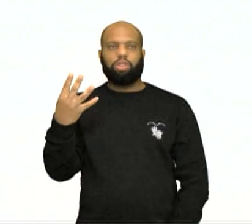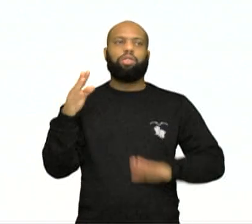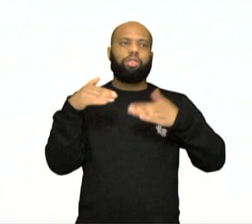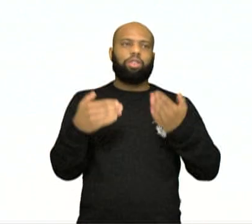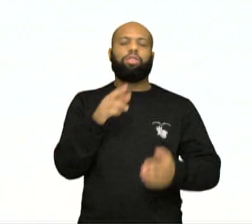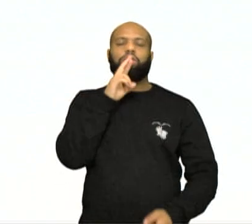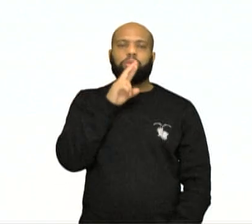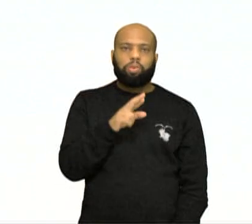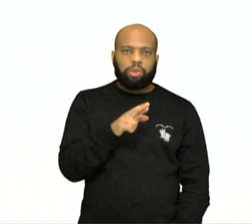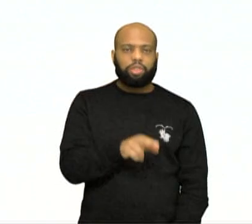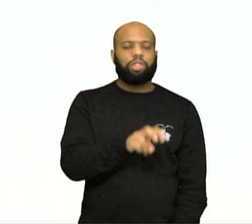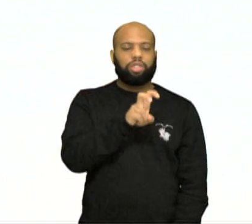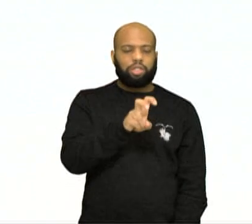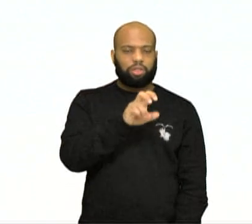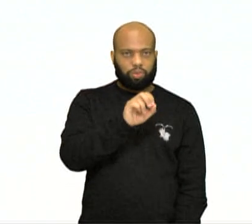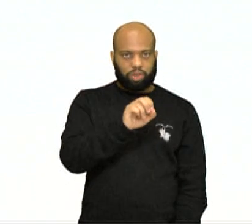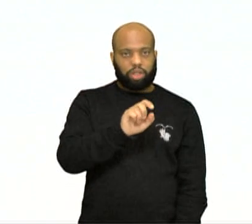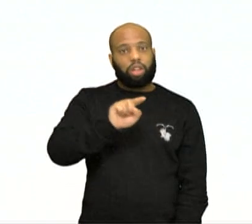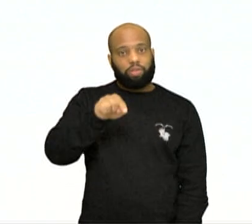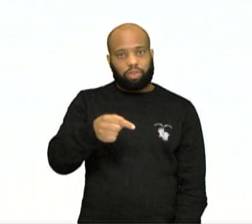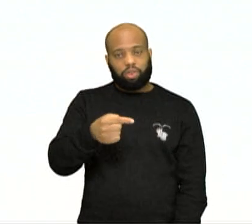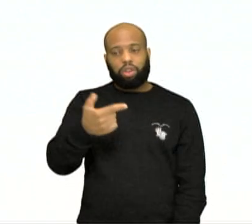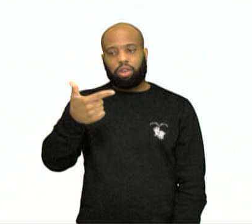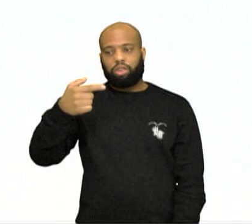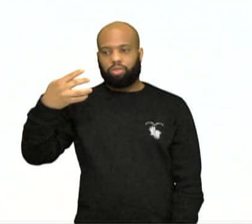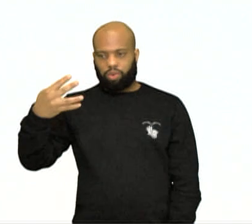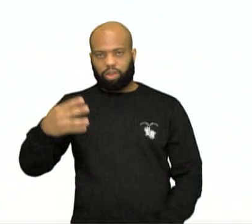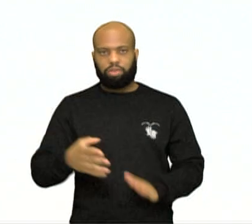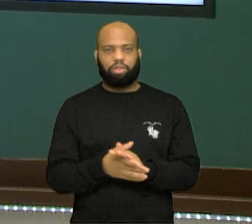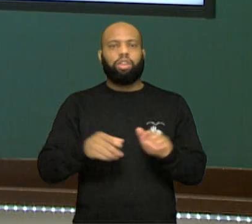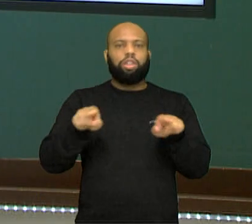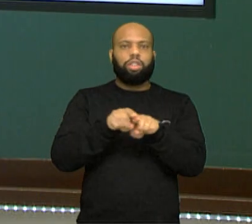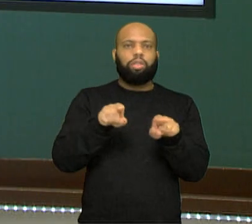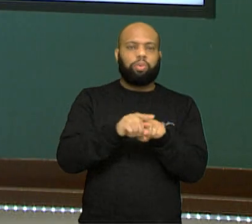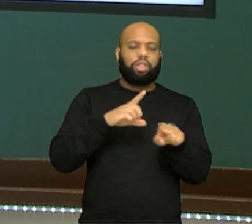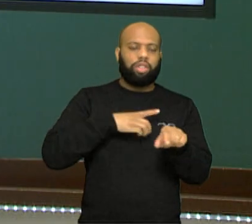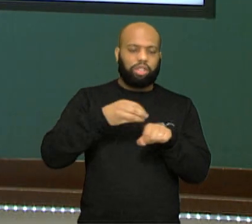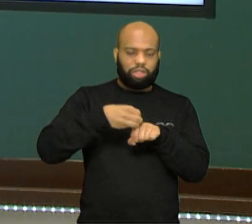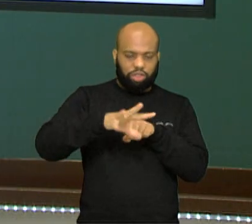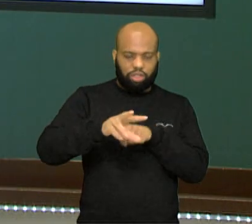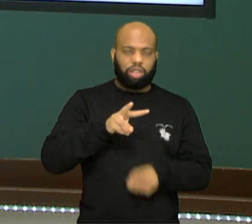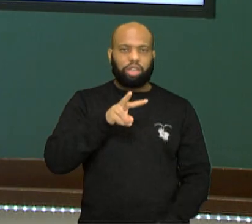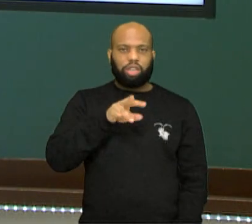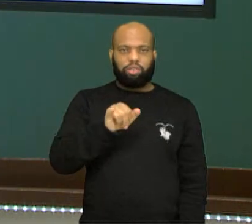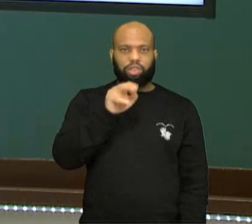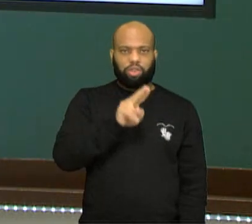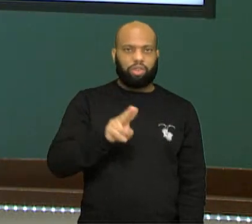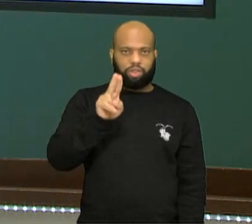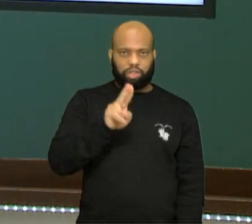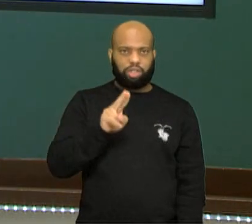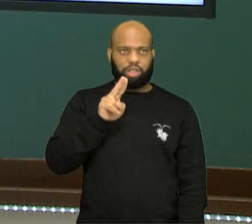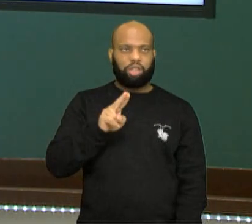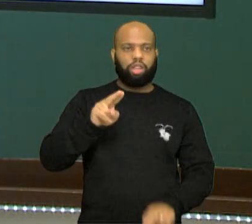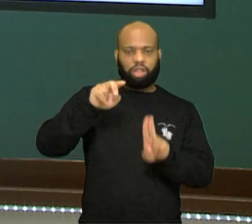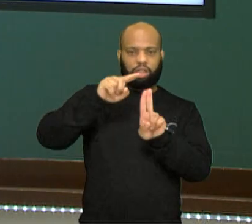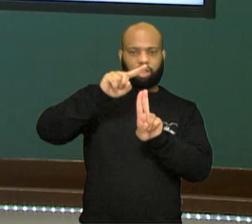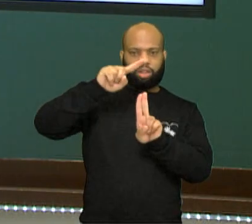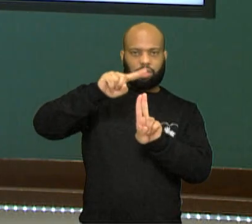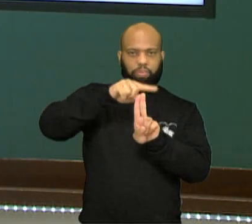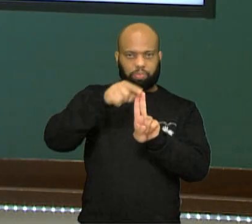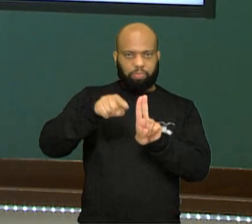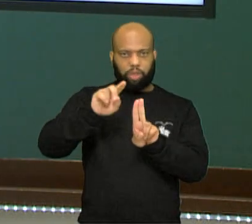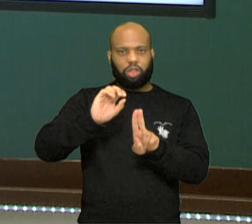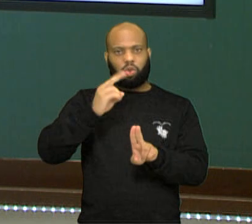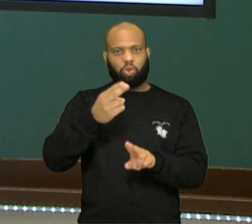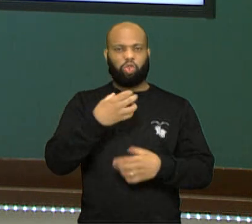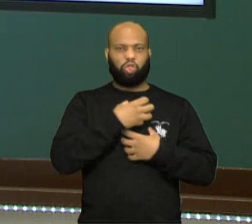50,24. Outra dica que vocês podem ver, se tem que ser deixado em π ou na forma decimal, isso daqui seria